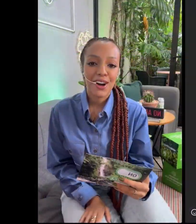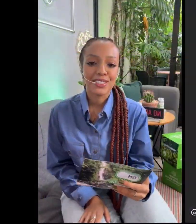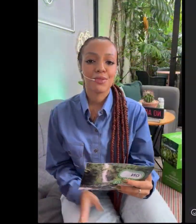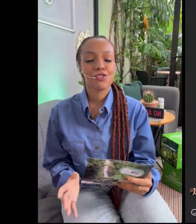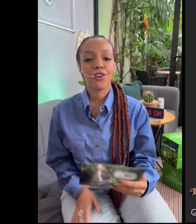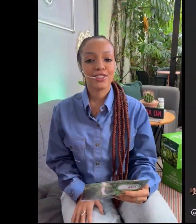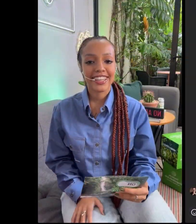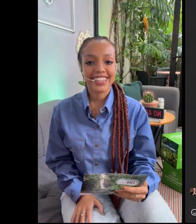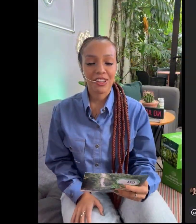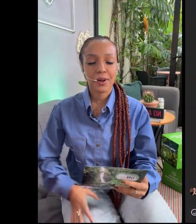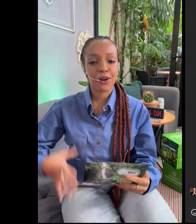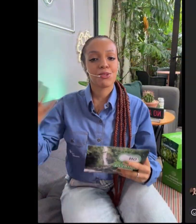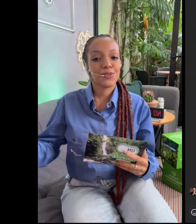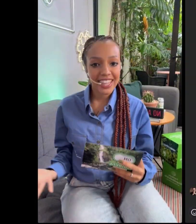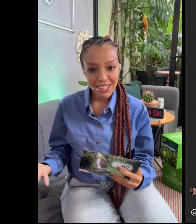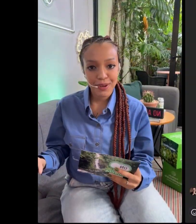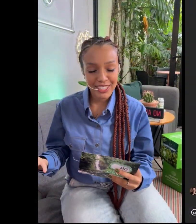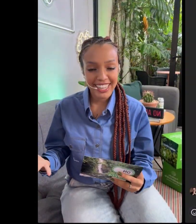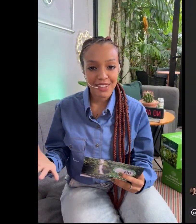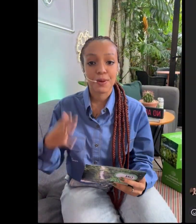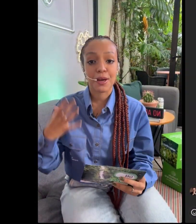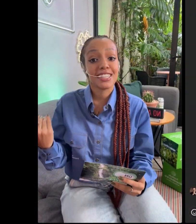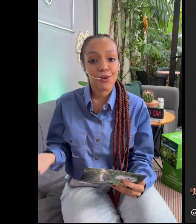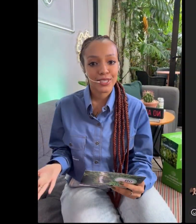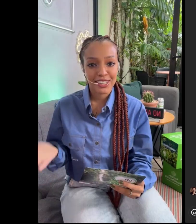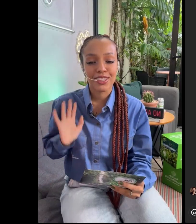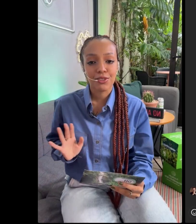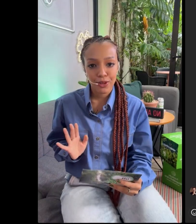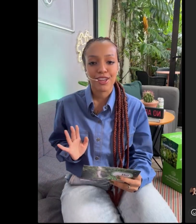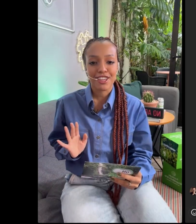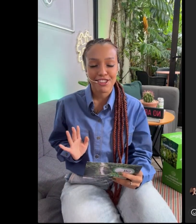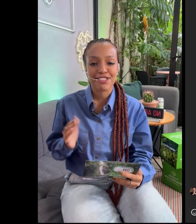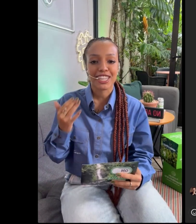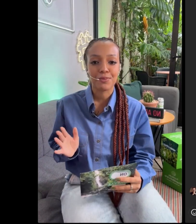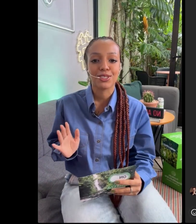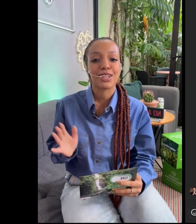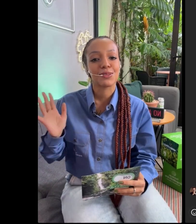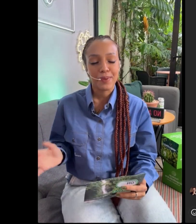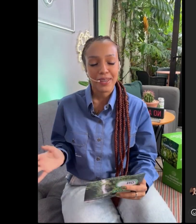Boa. Oi, pessoal, estamos de volta aqui então para dar continuidade para a nossa live.